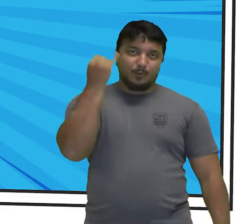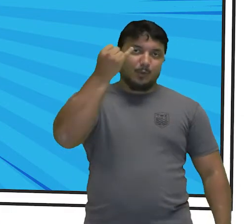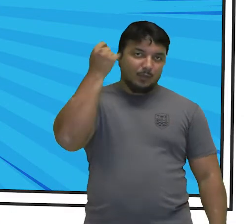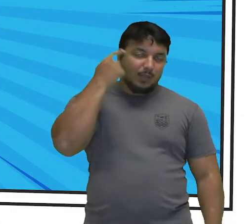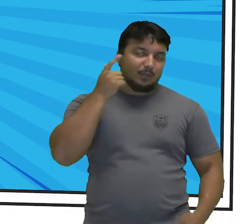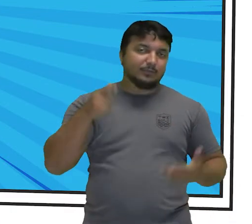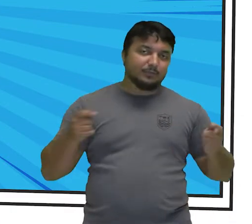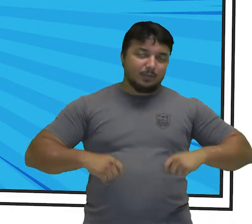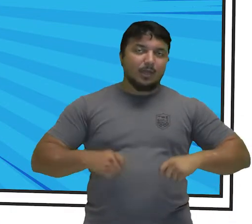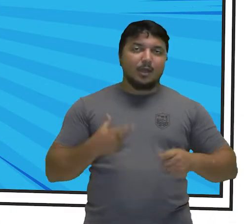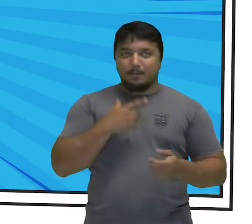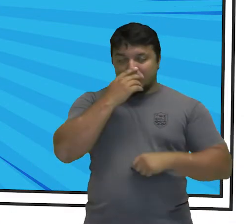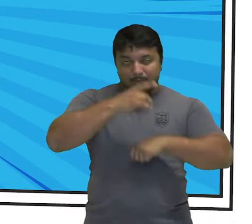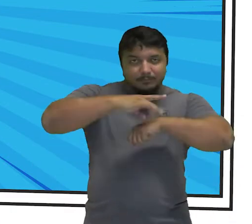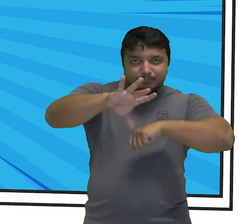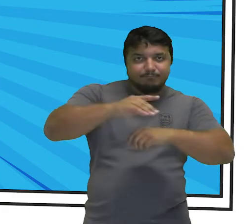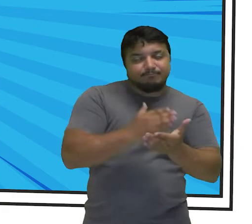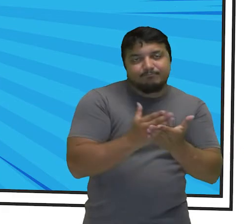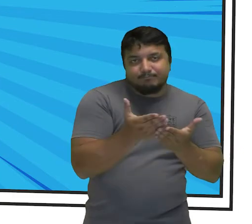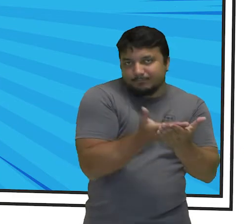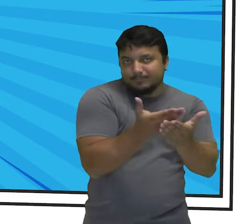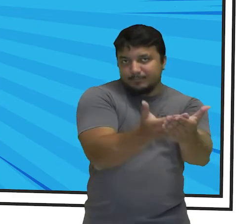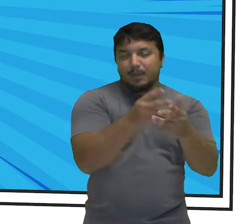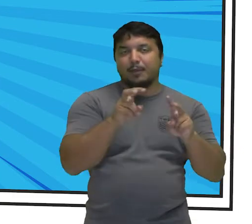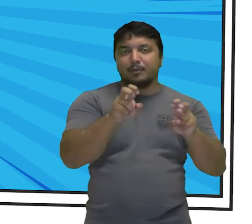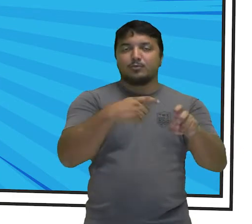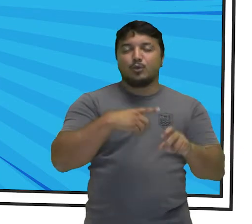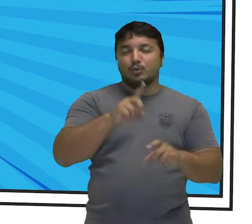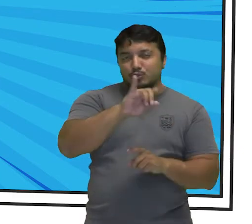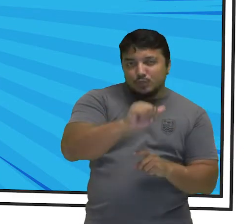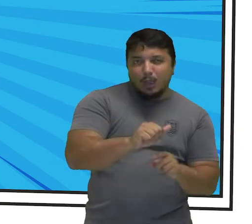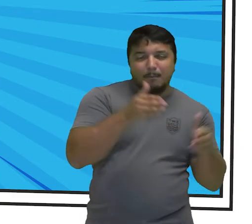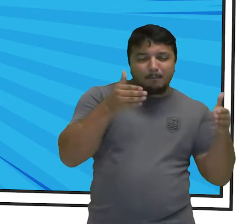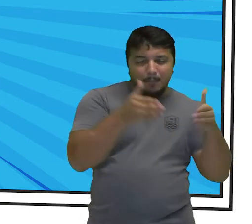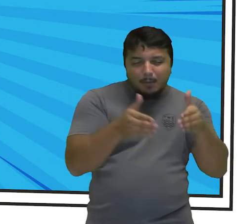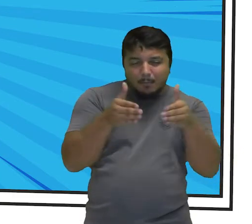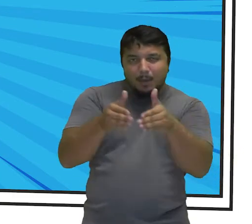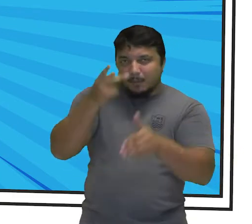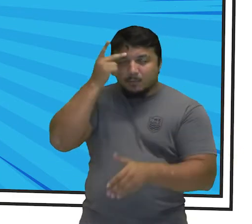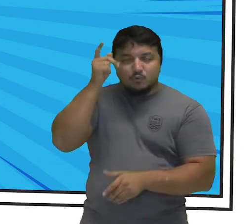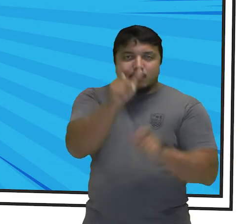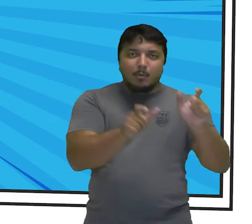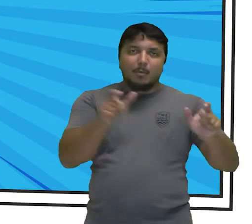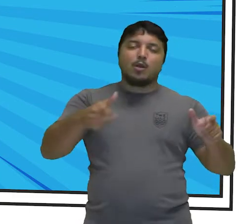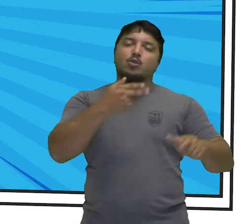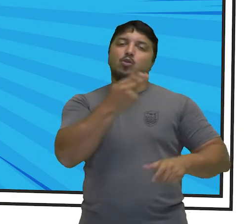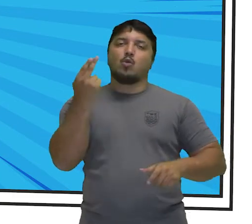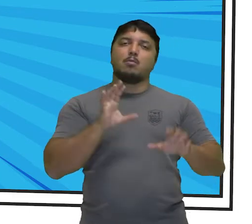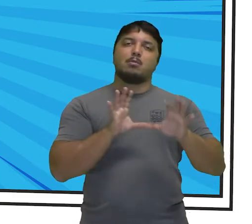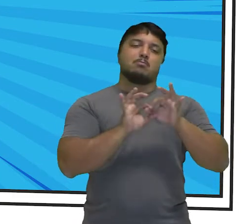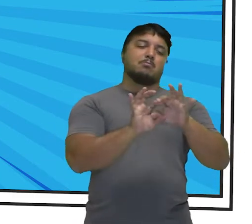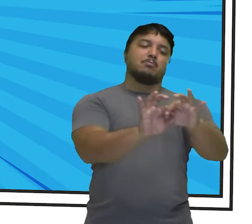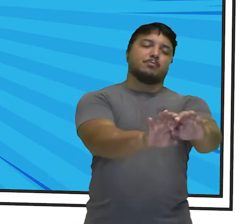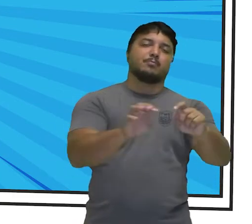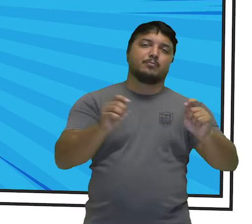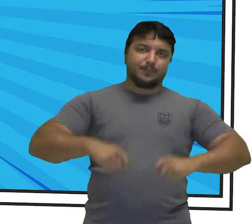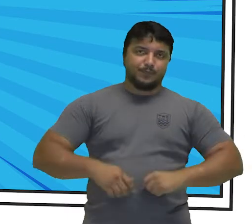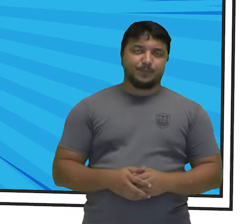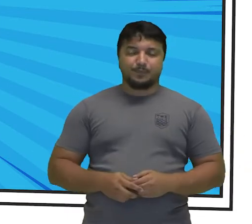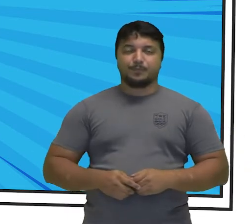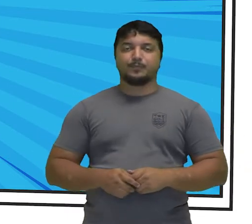E aí vale a dica do começo da aula em relação às datas, a nomes de pessoas, a nome de lugares. Então vamos